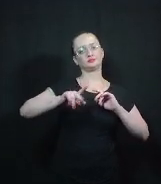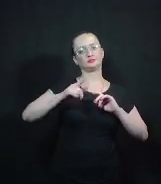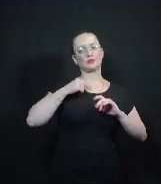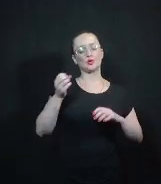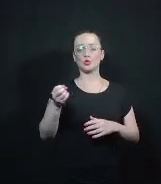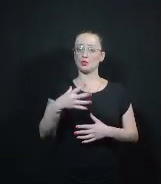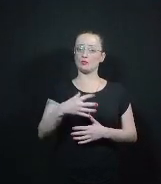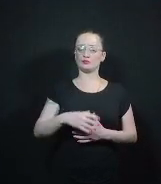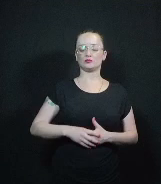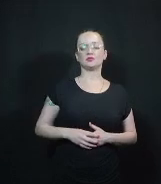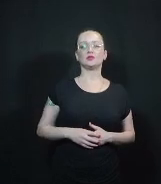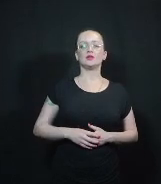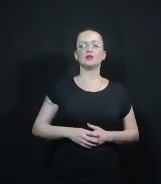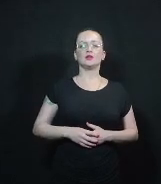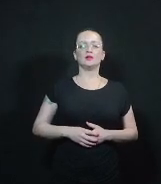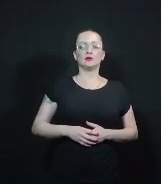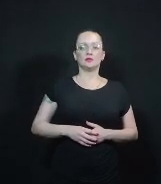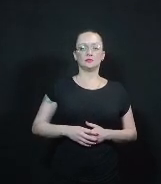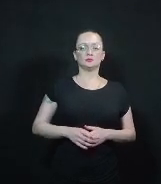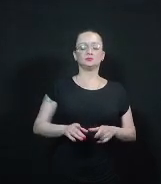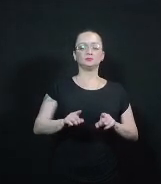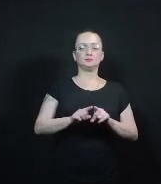novo, e que